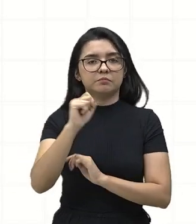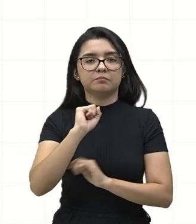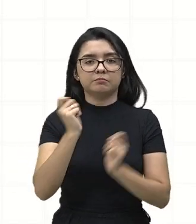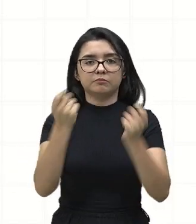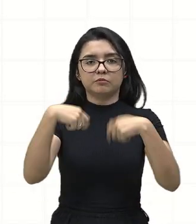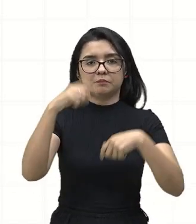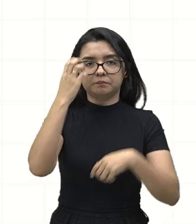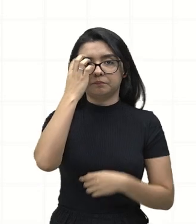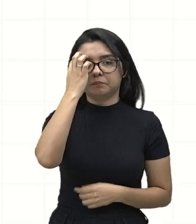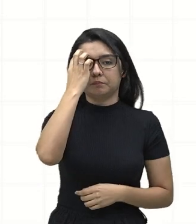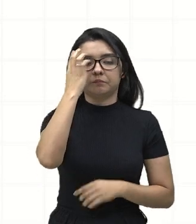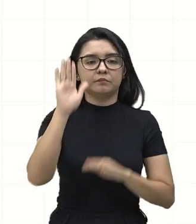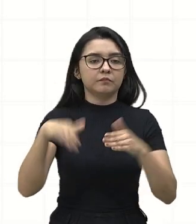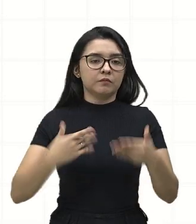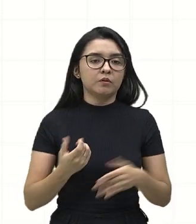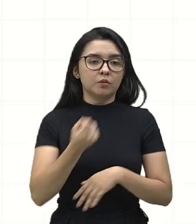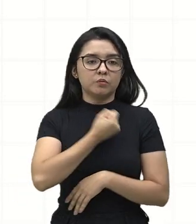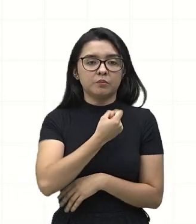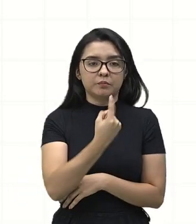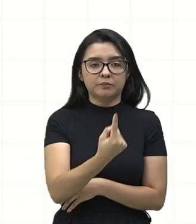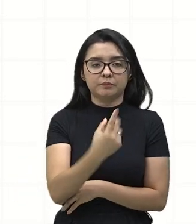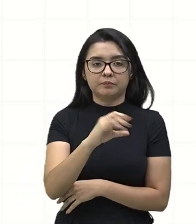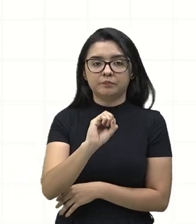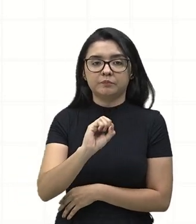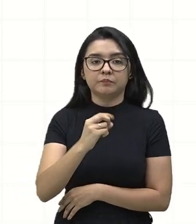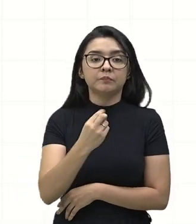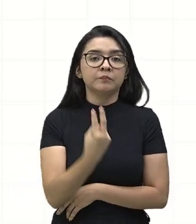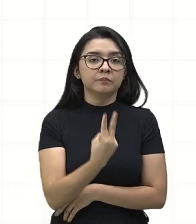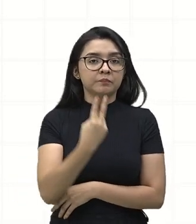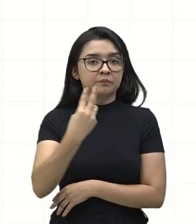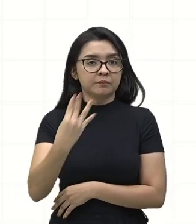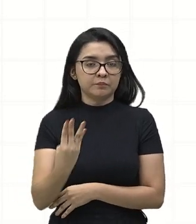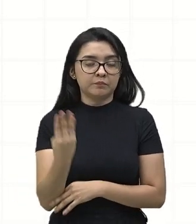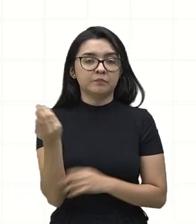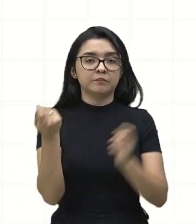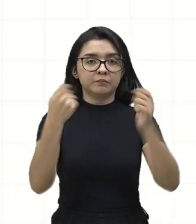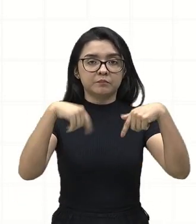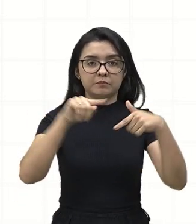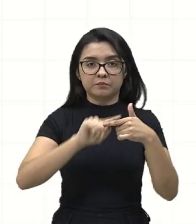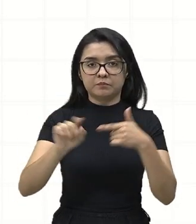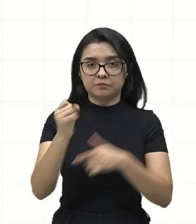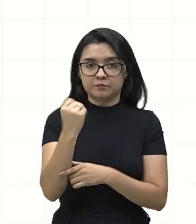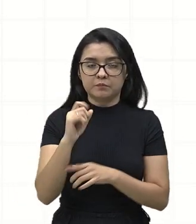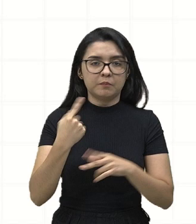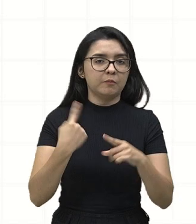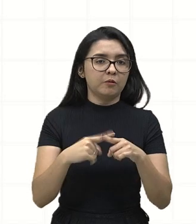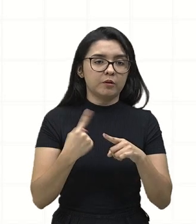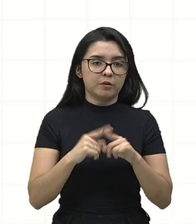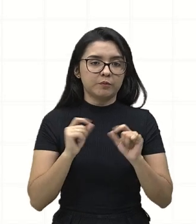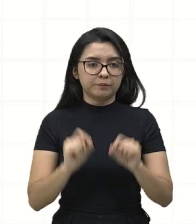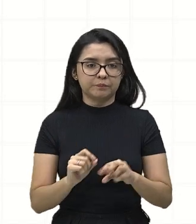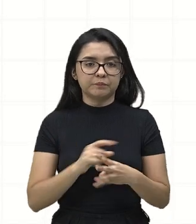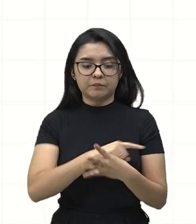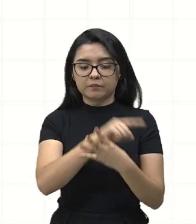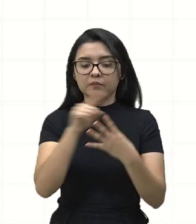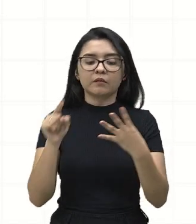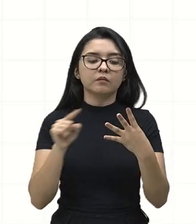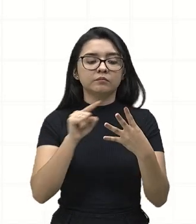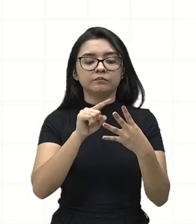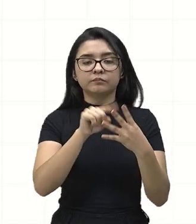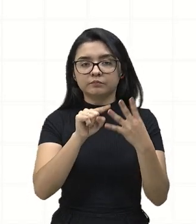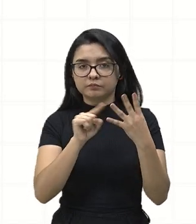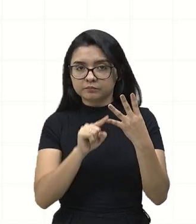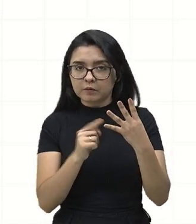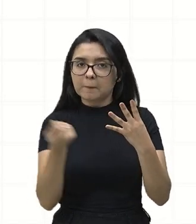o número 1024 é divisível por 8. Por quê? Os seus 3 últimos